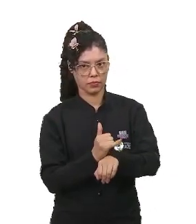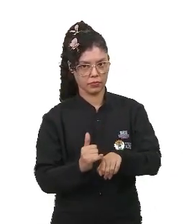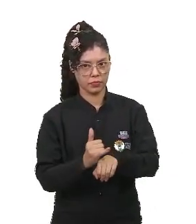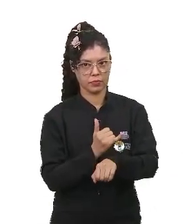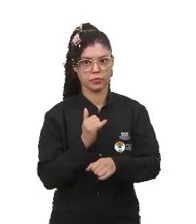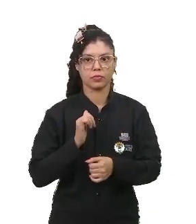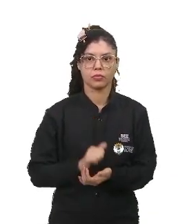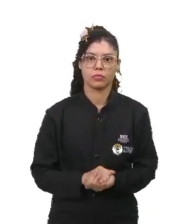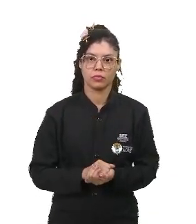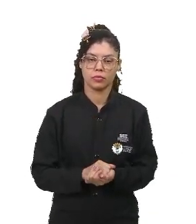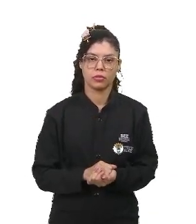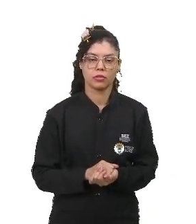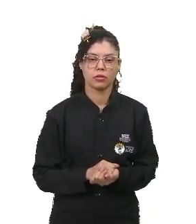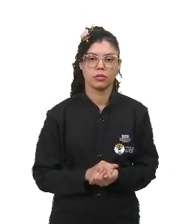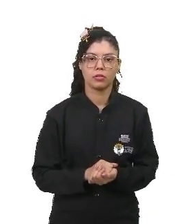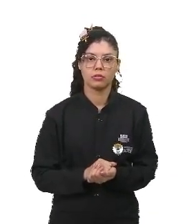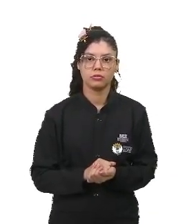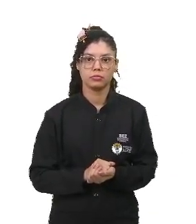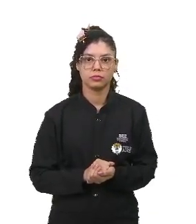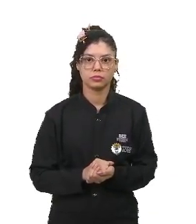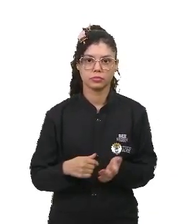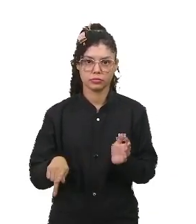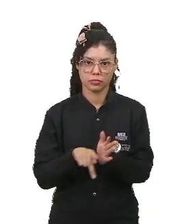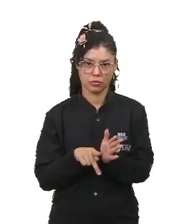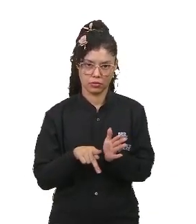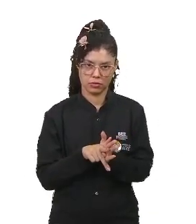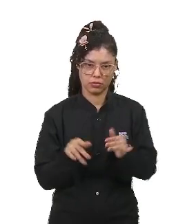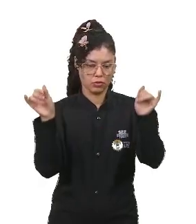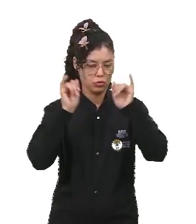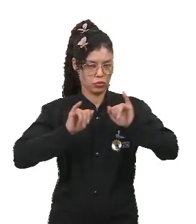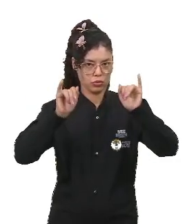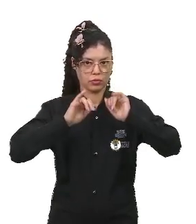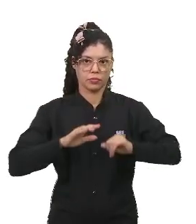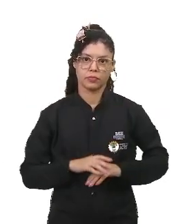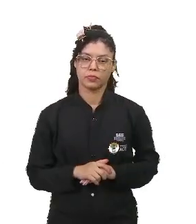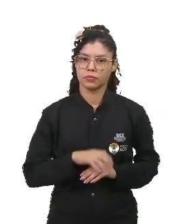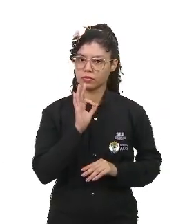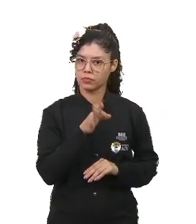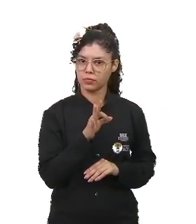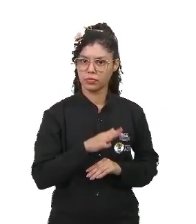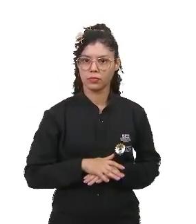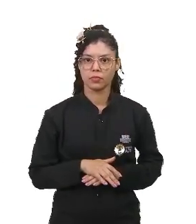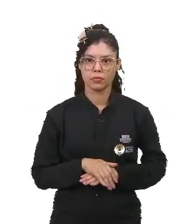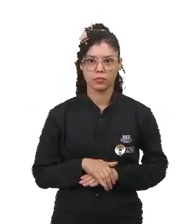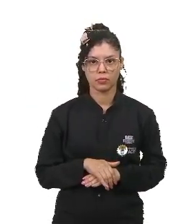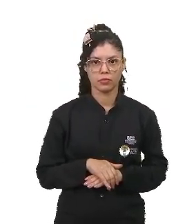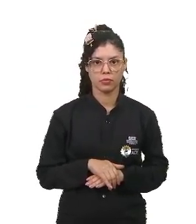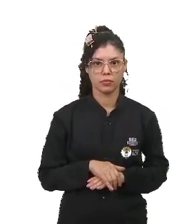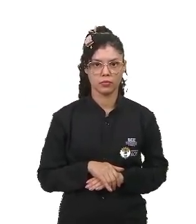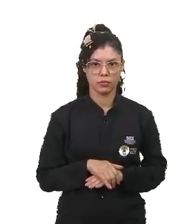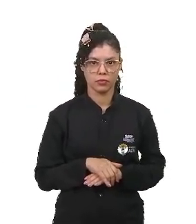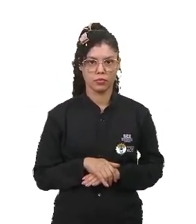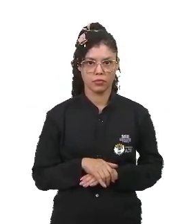estratégia de marketing para a divulgação, certo?